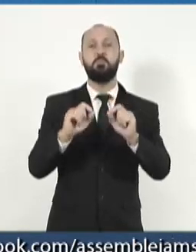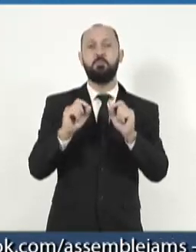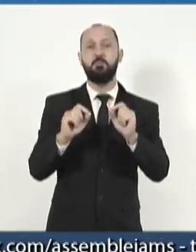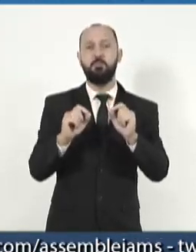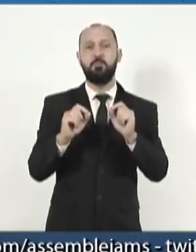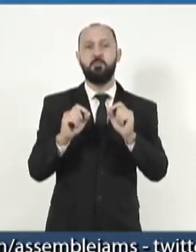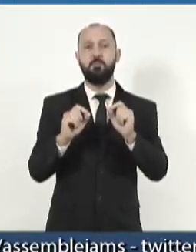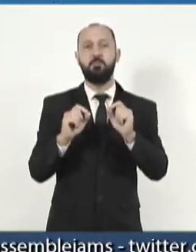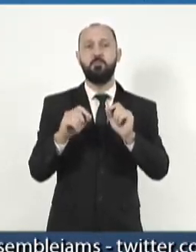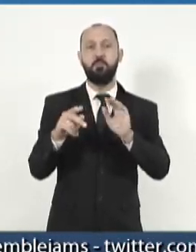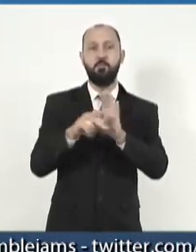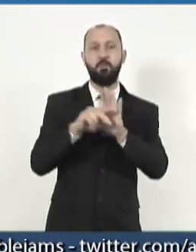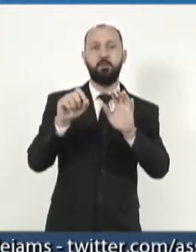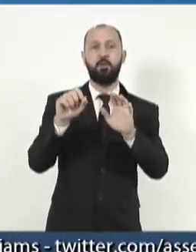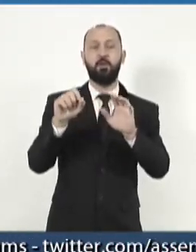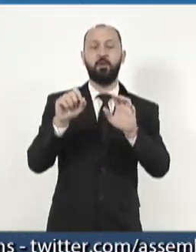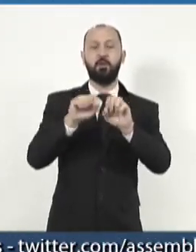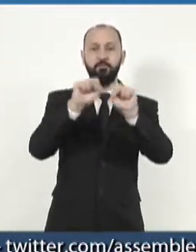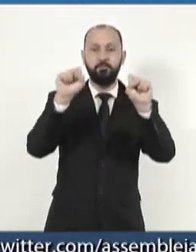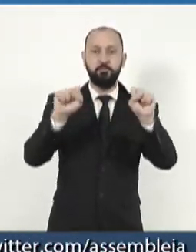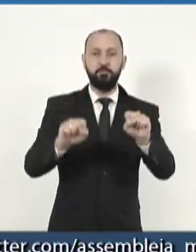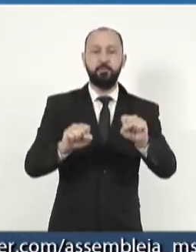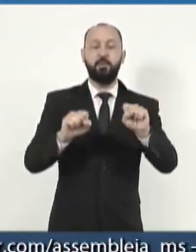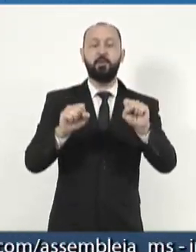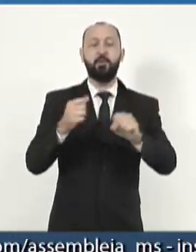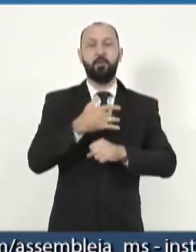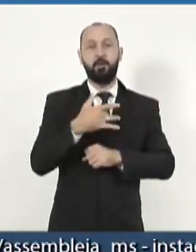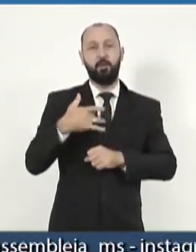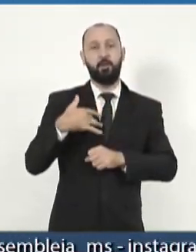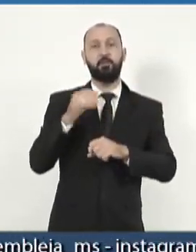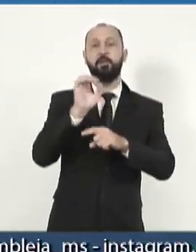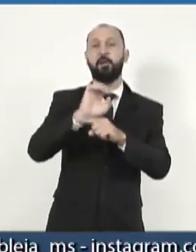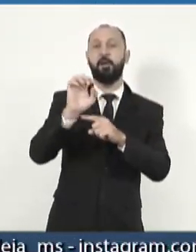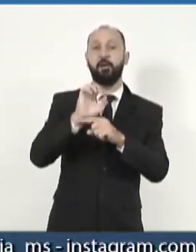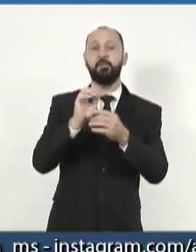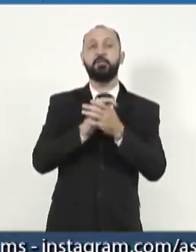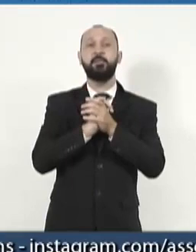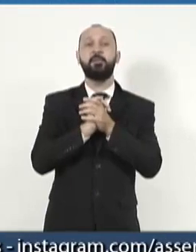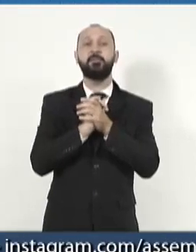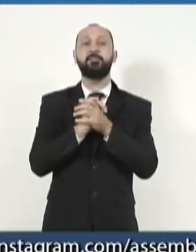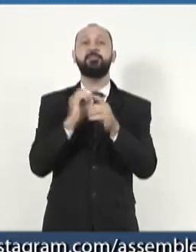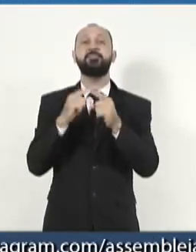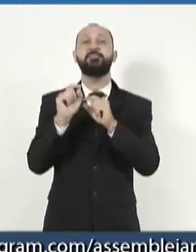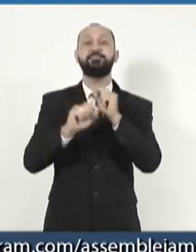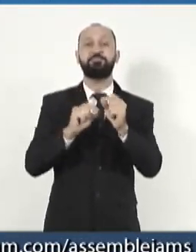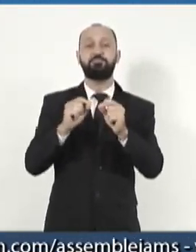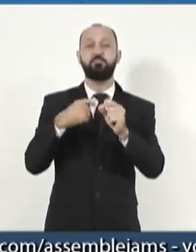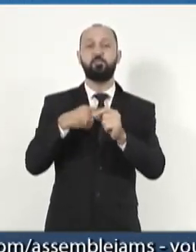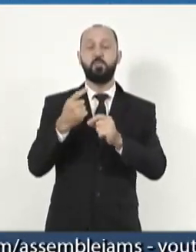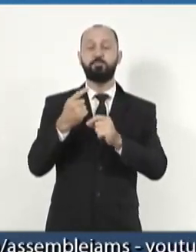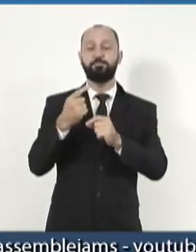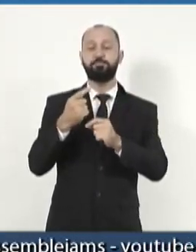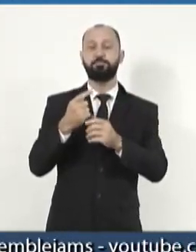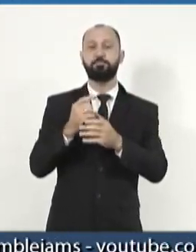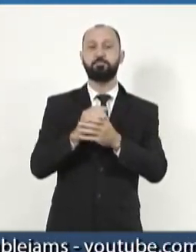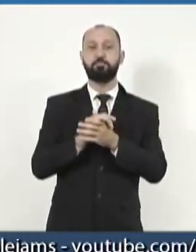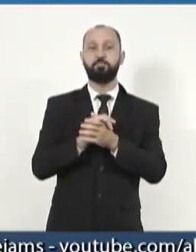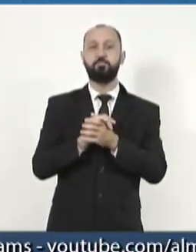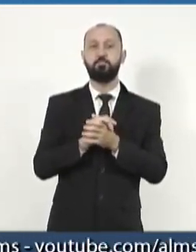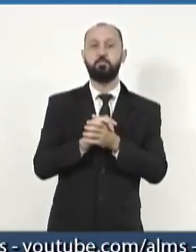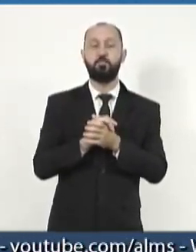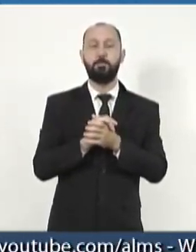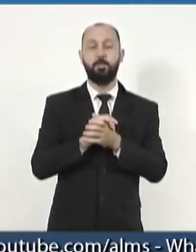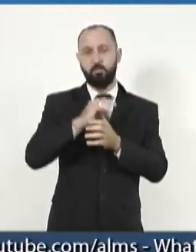milhões no enfrentamento à pandemia, né? Então, isso foi colocado para o governo do Estado. O